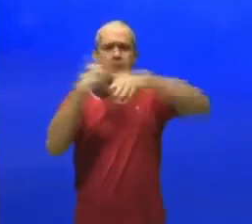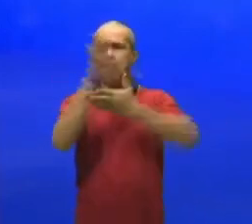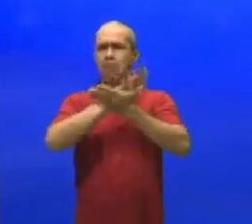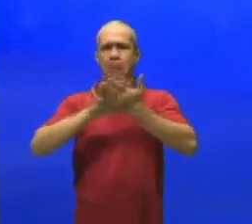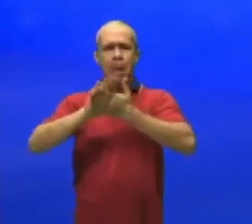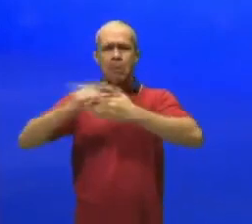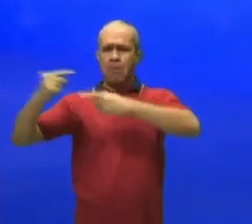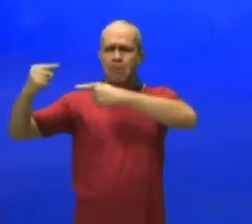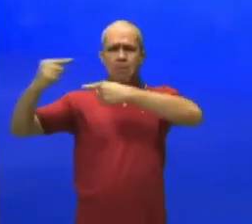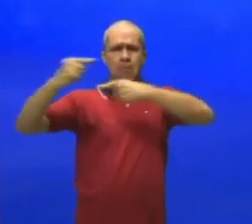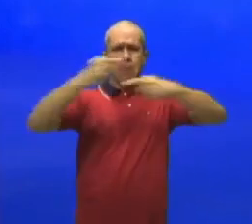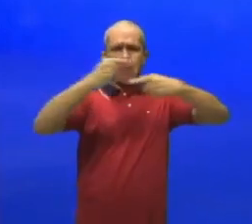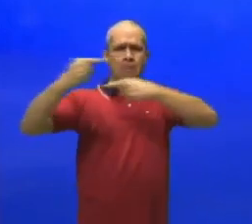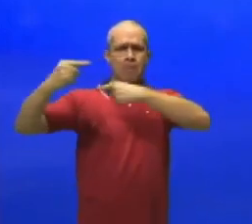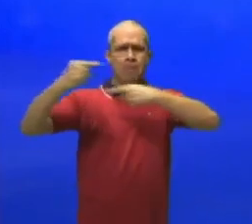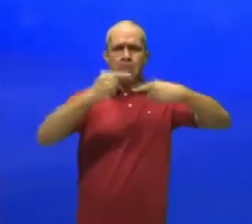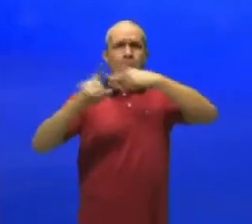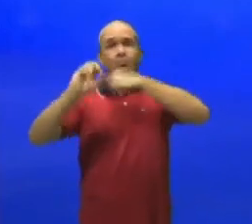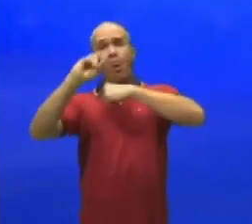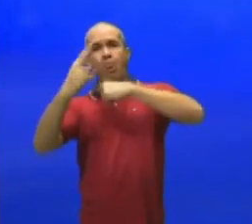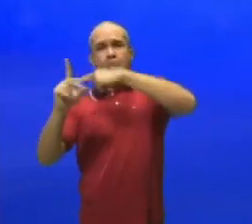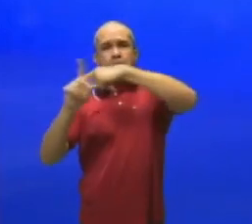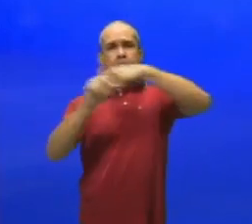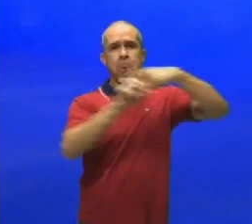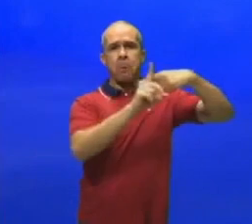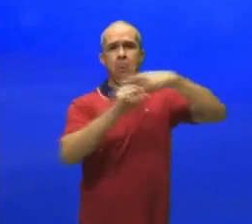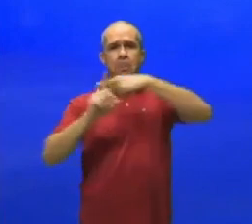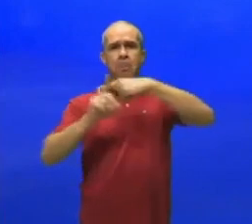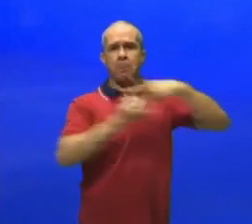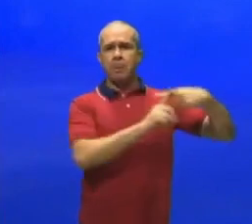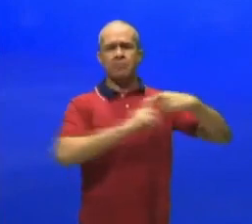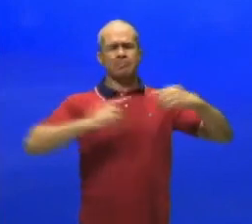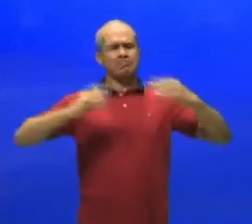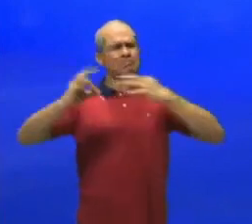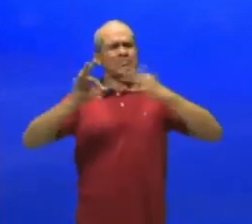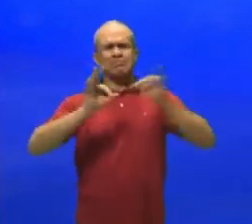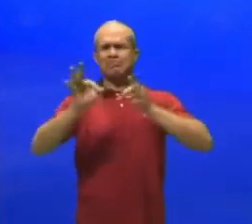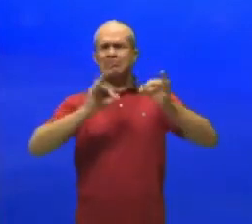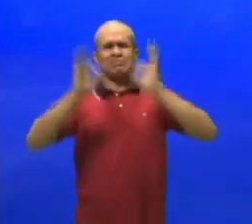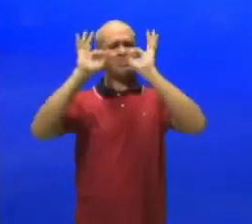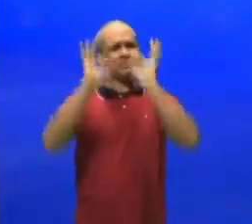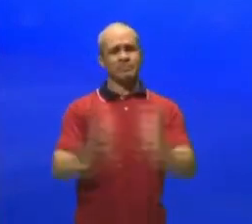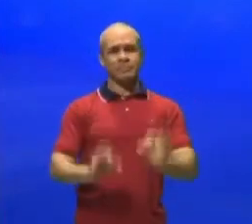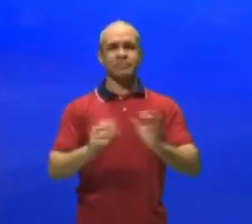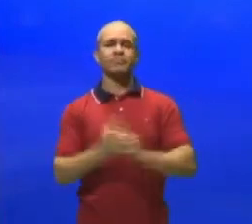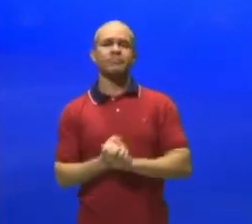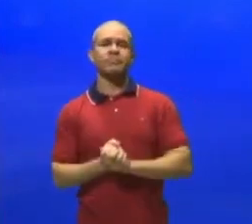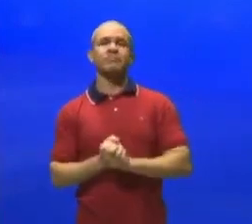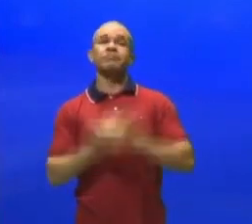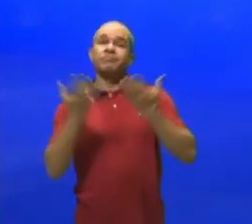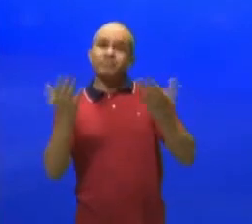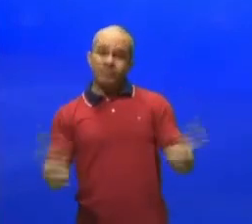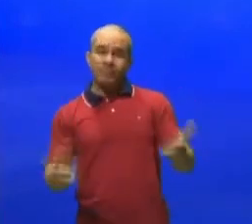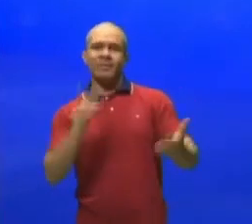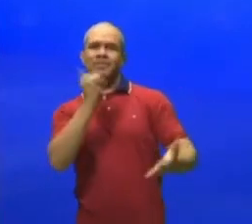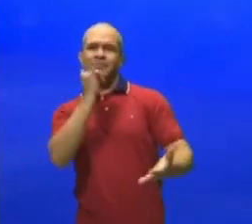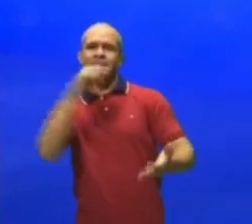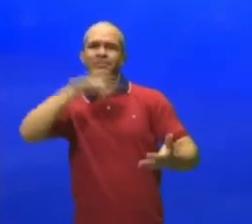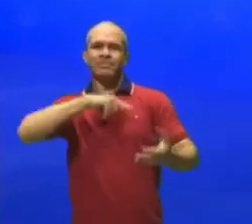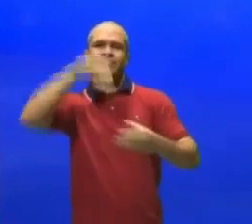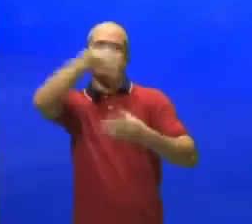forma mais aleatória, é de forma organizada. Então, eu caracterizo assim uma corrente